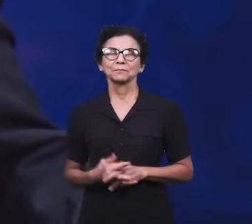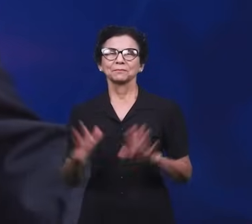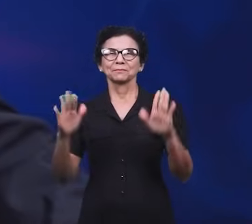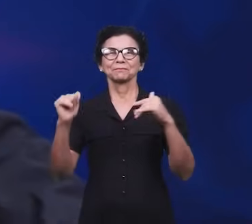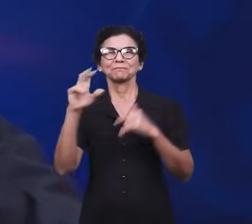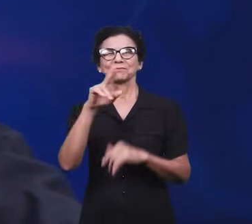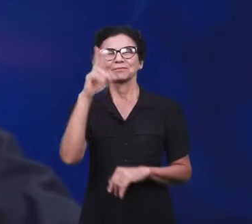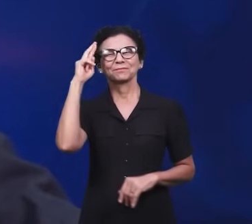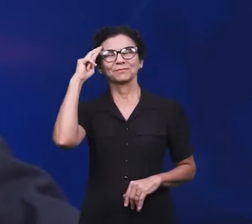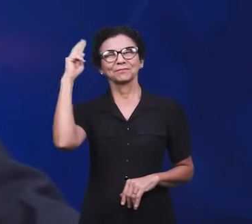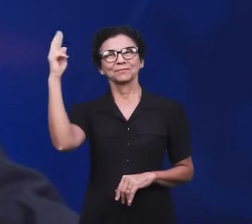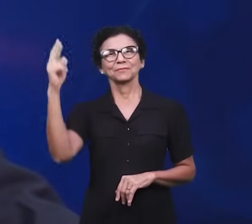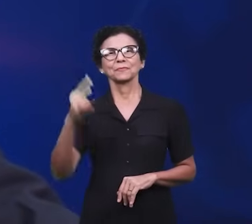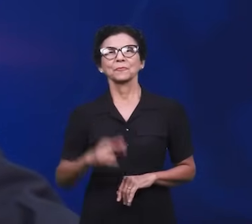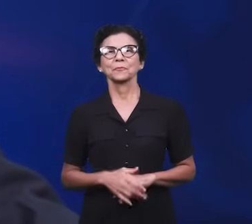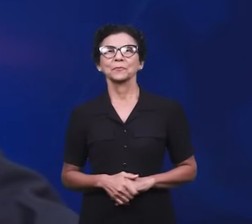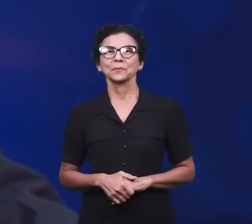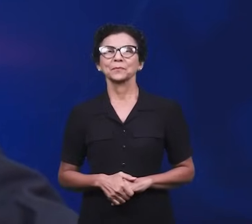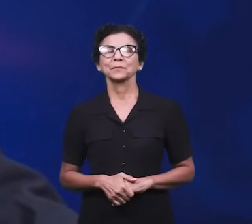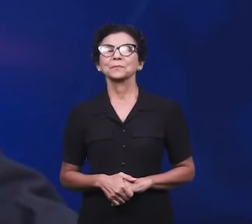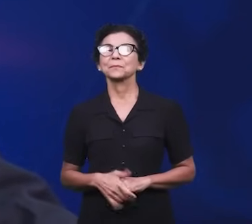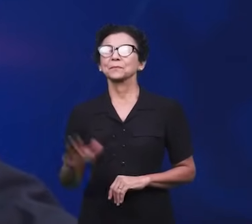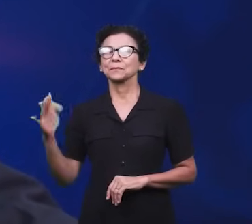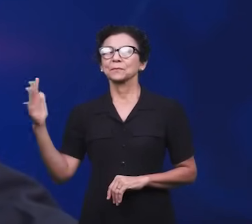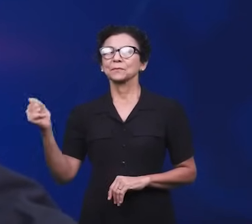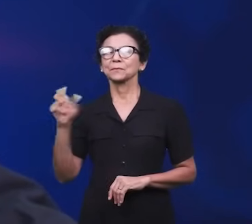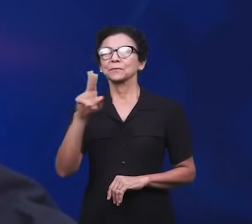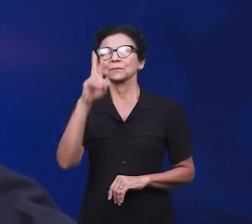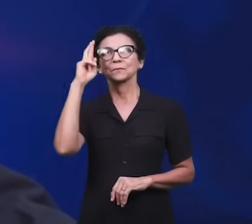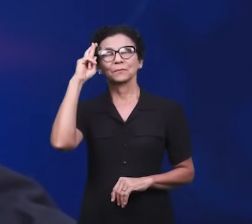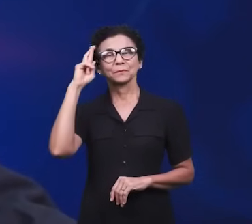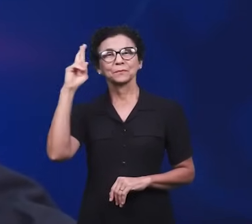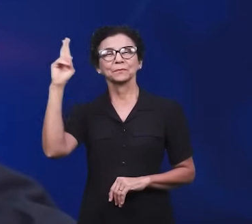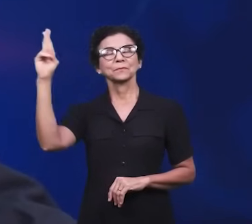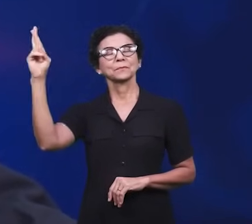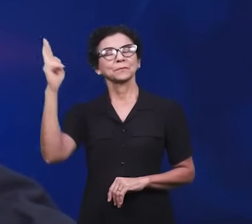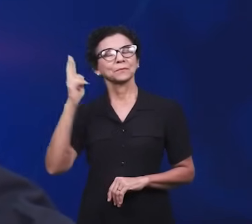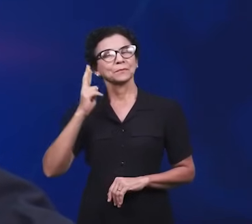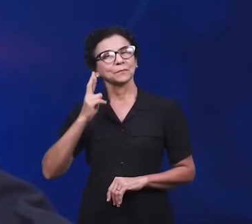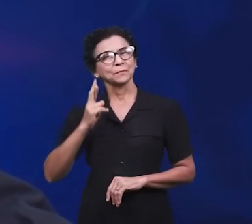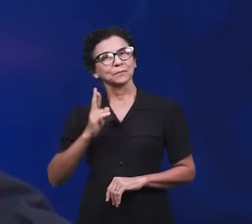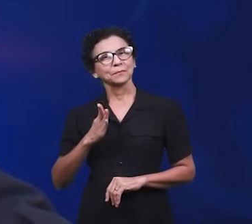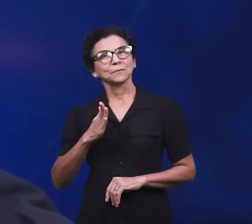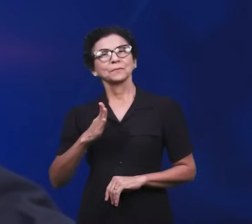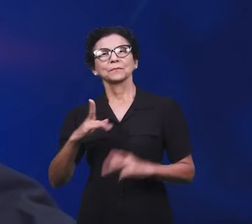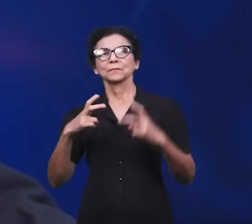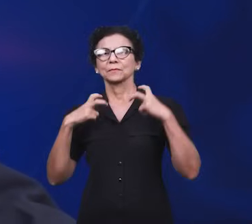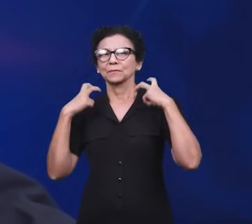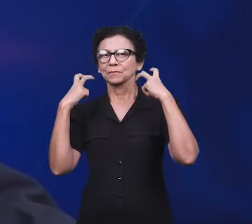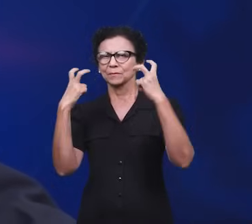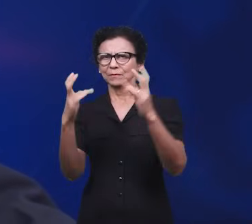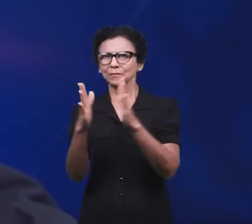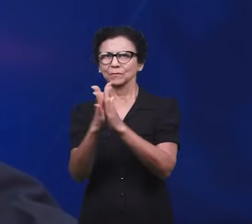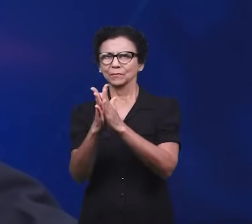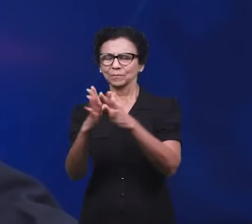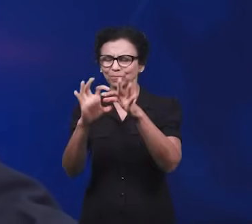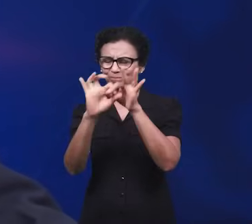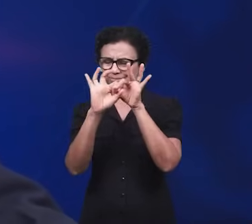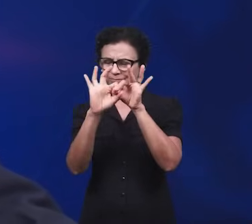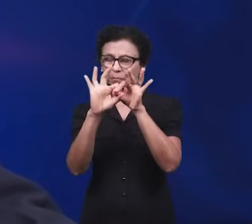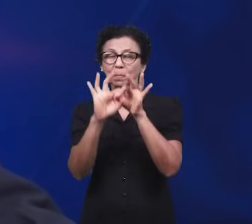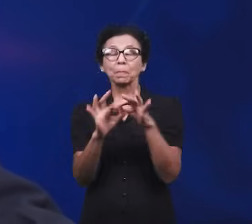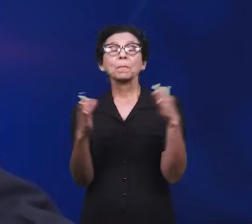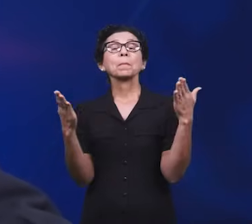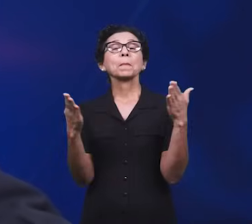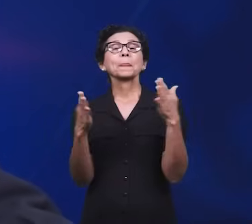Louvado seja o nome do Senhor. Estamos adorando o nome do Senhor, já elevamos a Ele o nosso clamor, entrando na comunhão, e